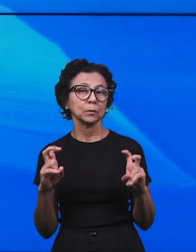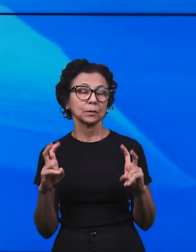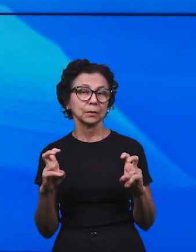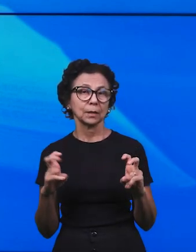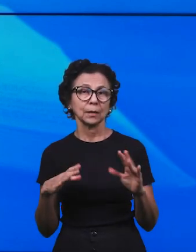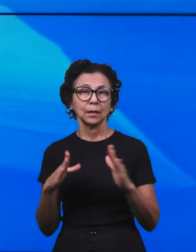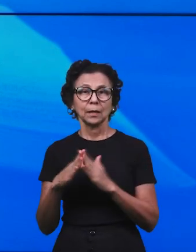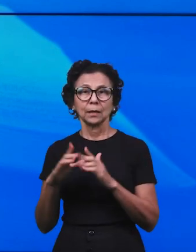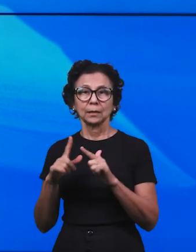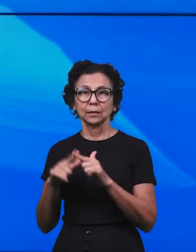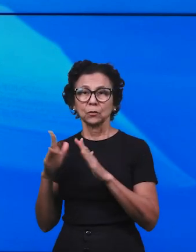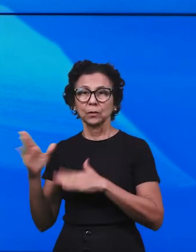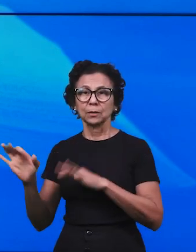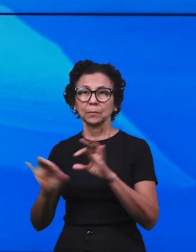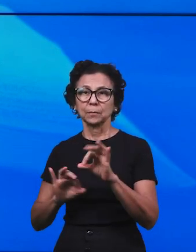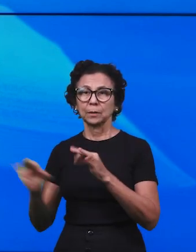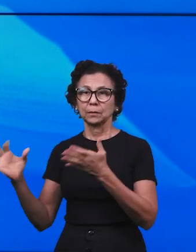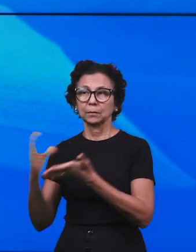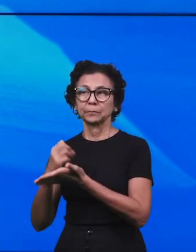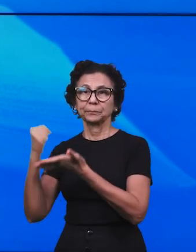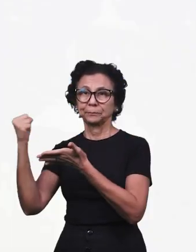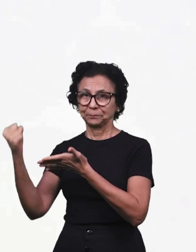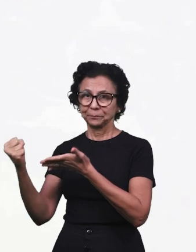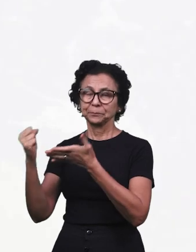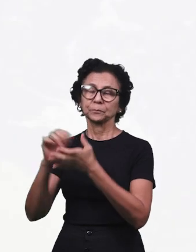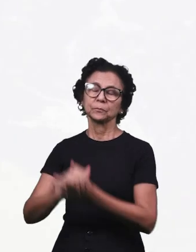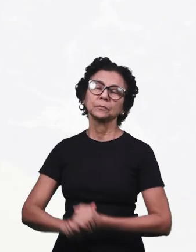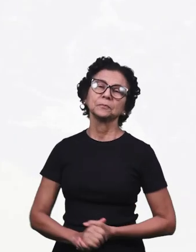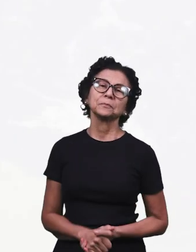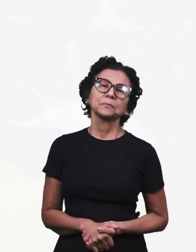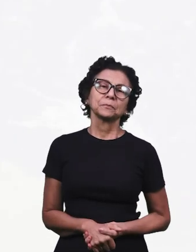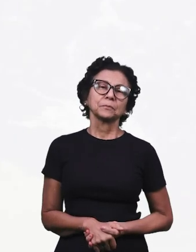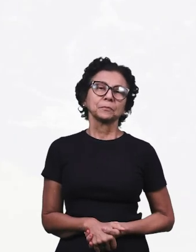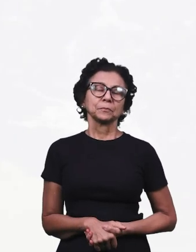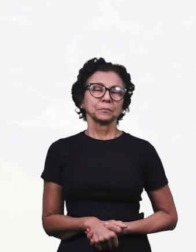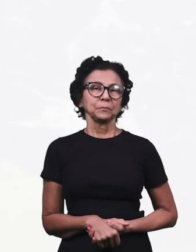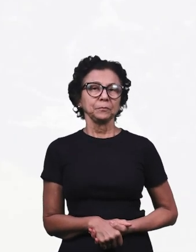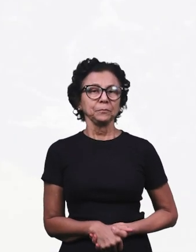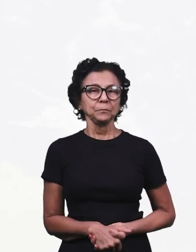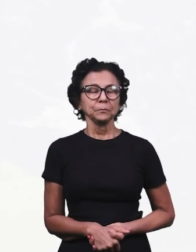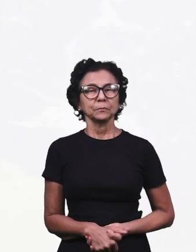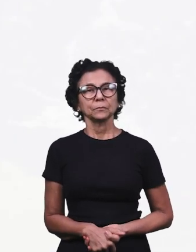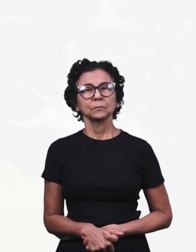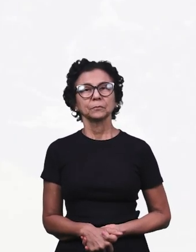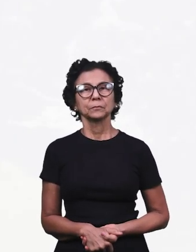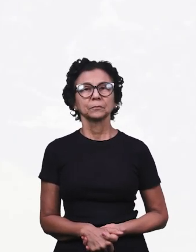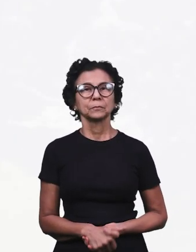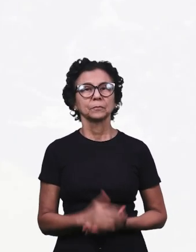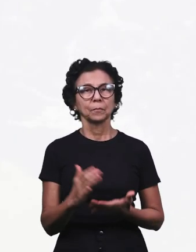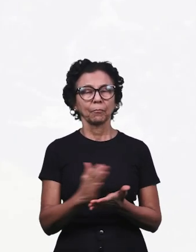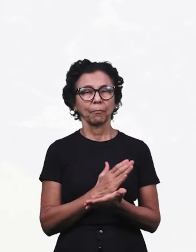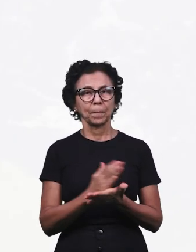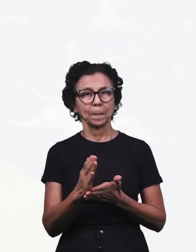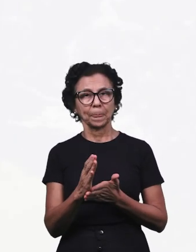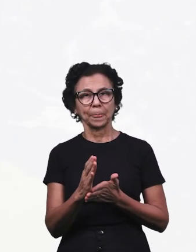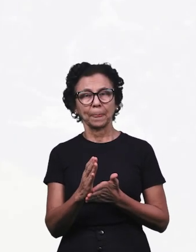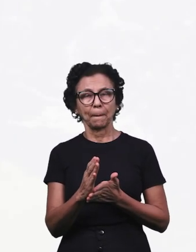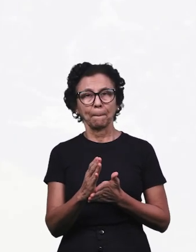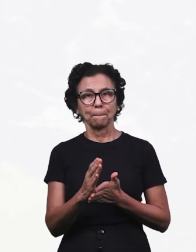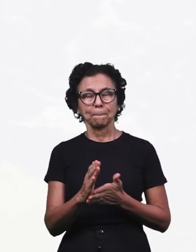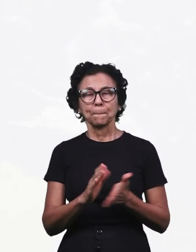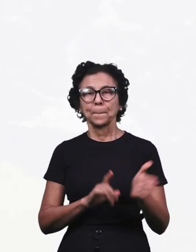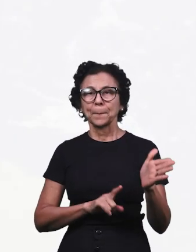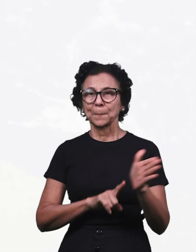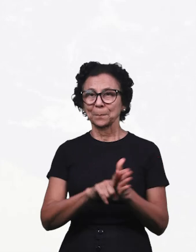o preparo da igreja para o arrebatamento. E nesse preparo da igreja para o arrebatamento, nós temos algumas perguntas